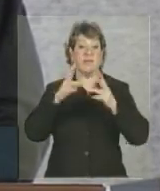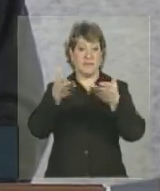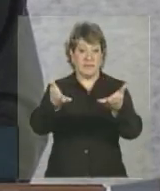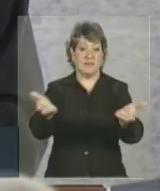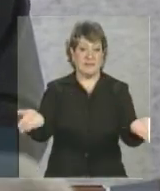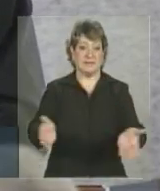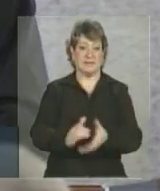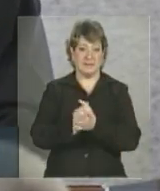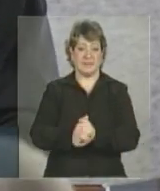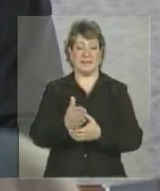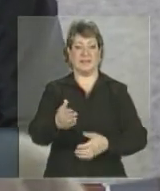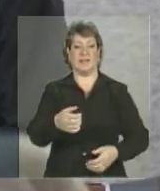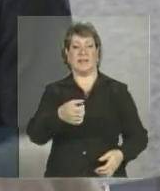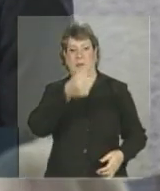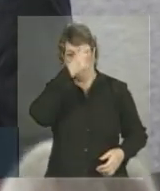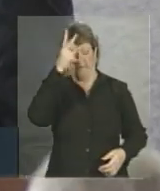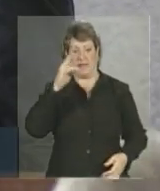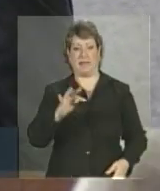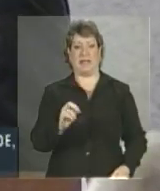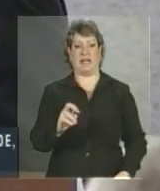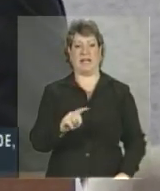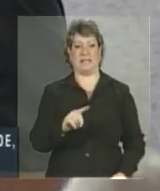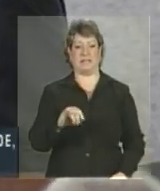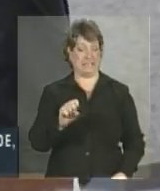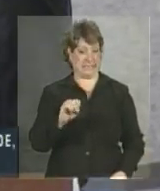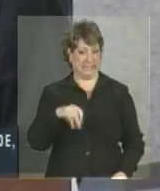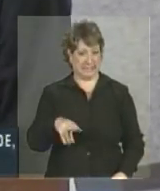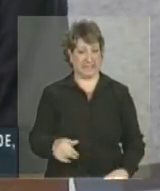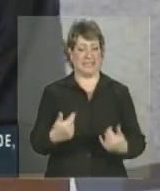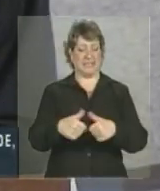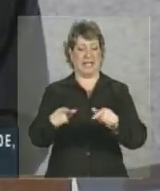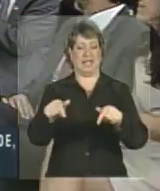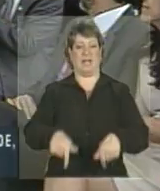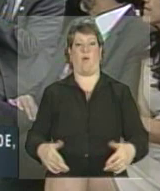aqui. O prefeito de Teresina, também aqui presente.